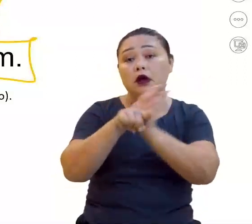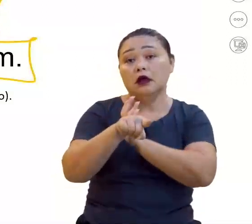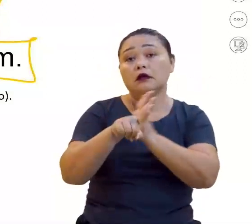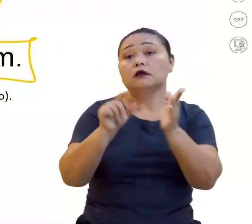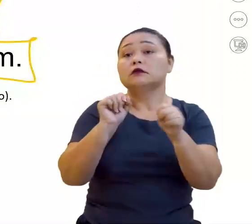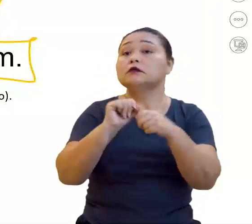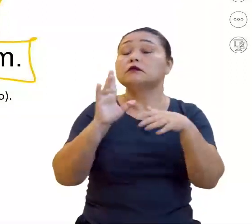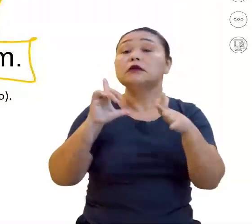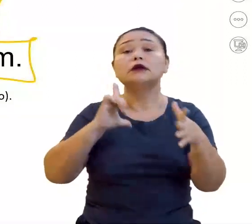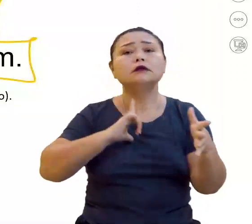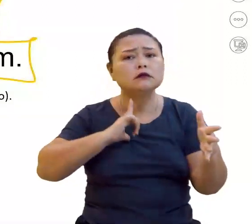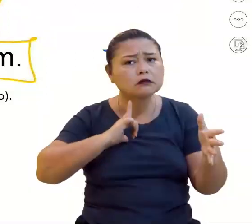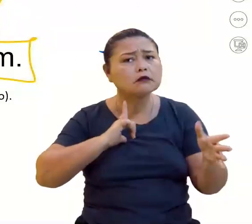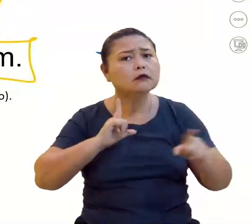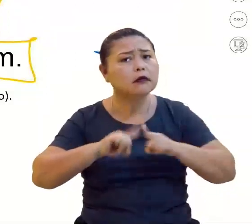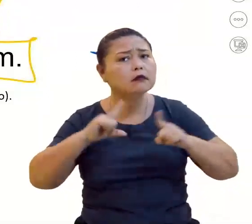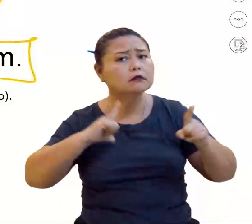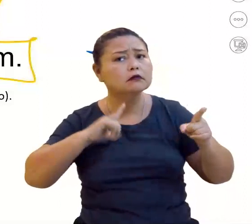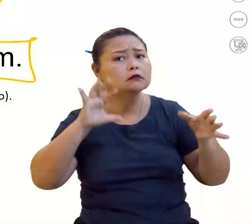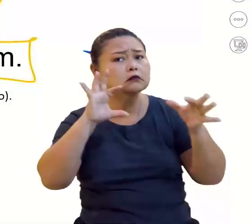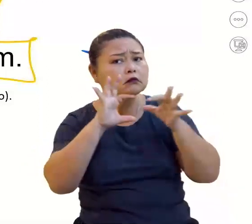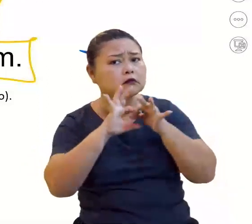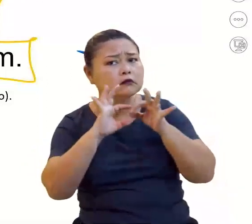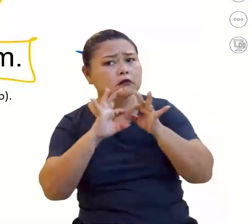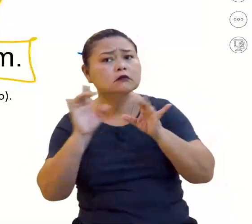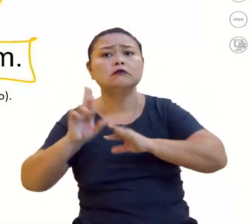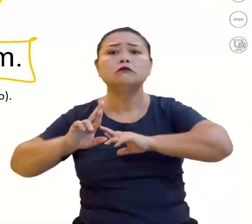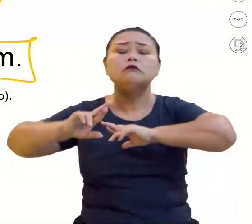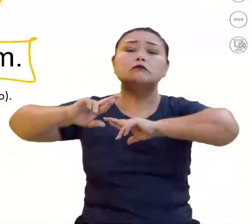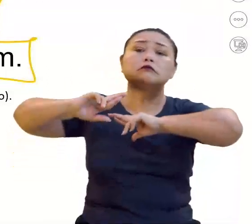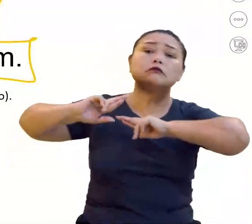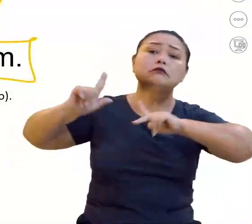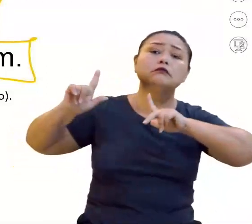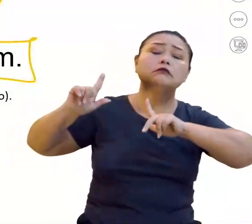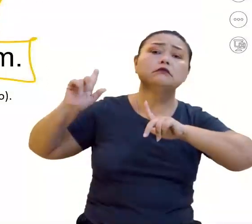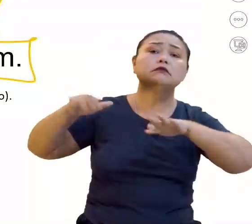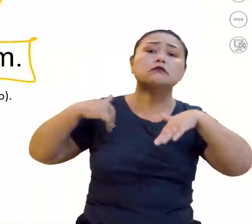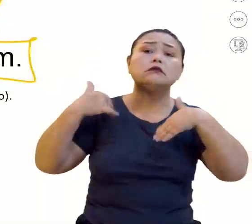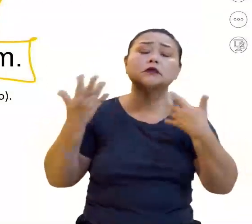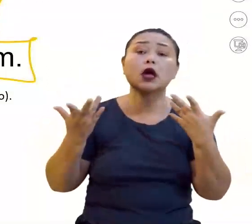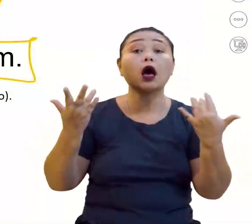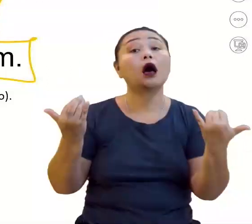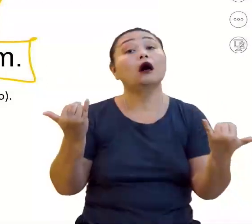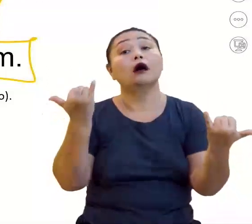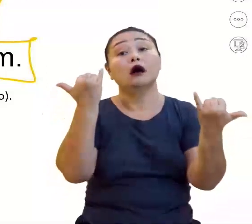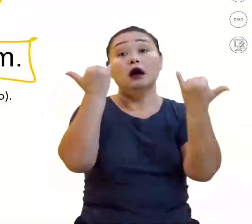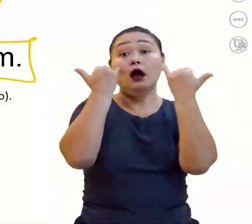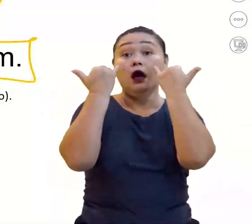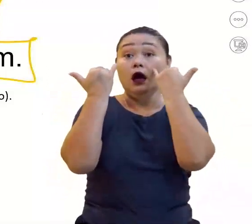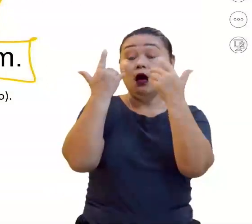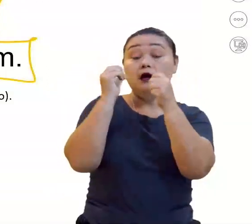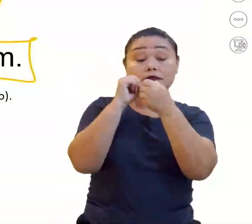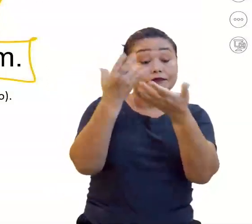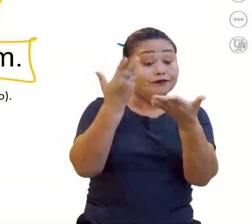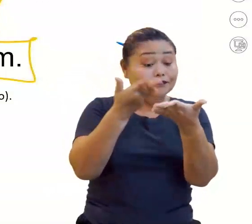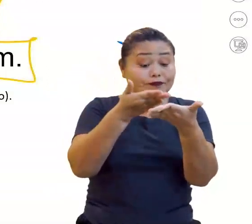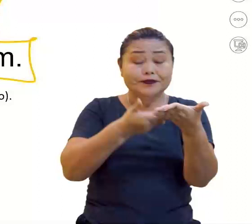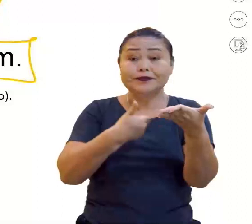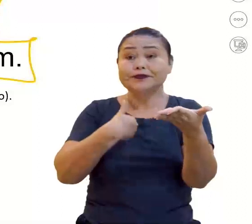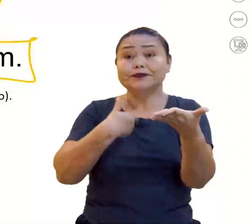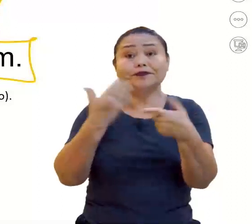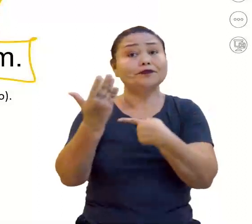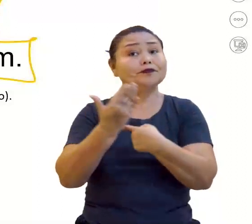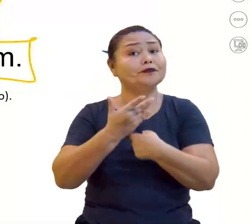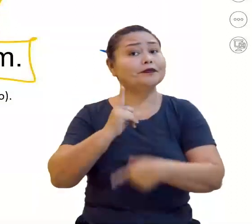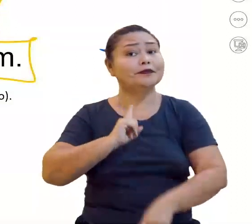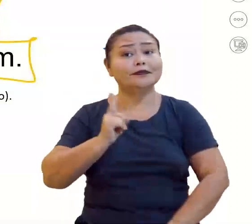contextualizou. Só que ele contextualiza de forma diferente, porque ele traz uma informação que muitas vezes não te ajuda. A informação